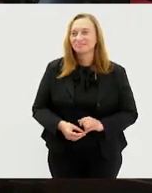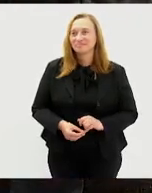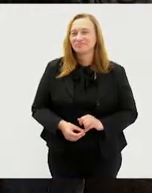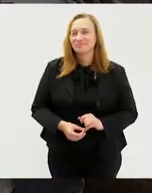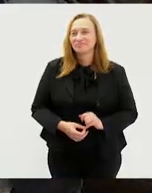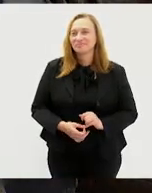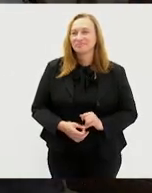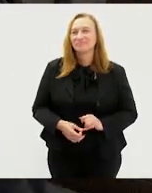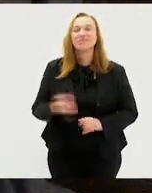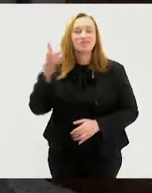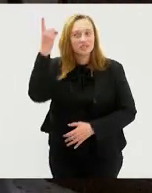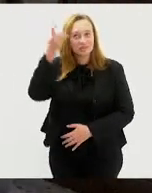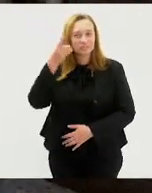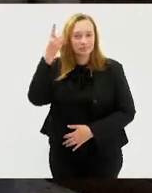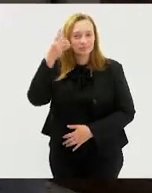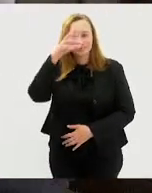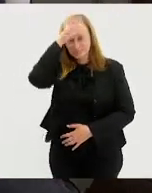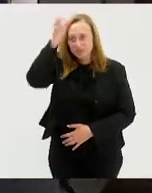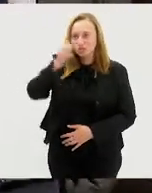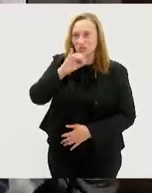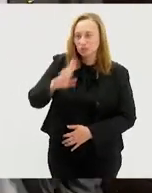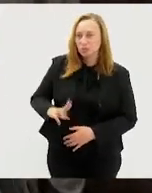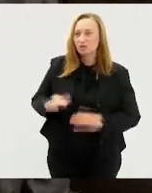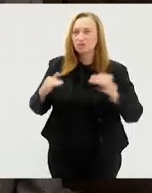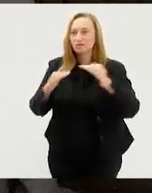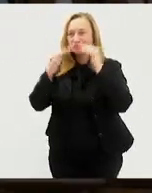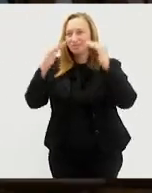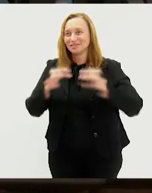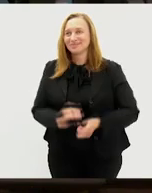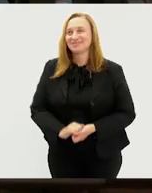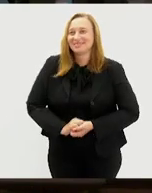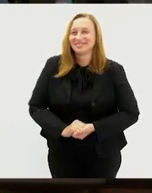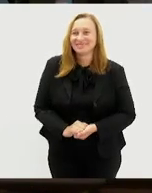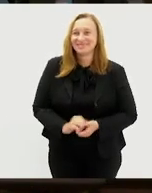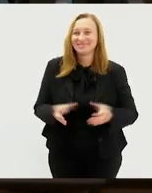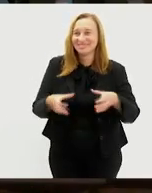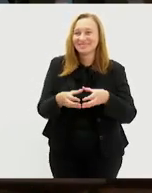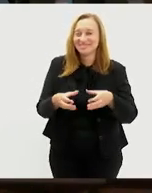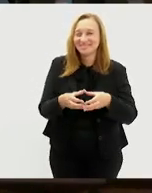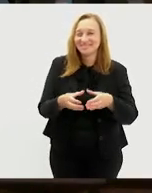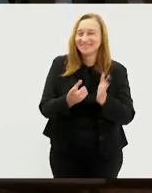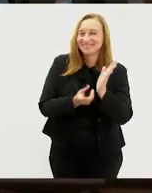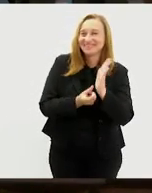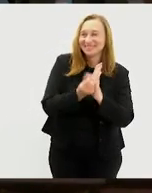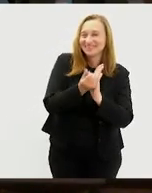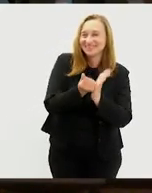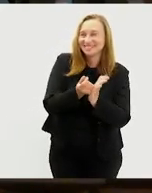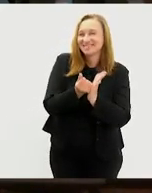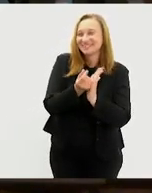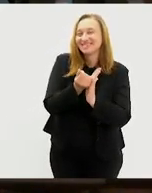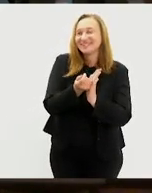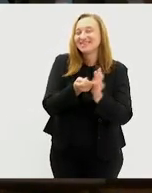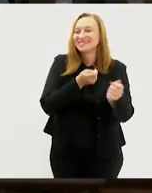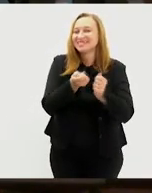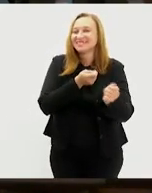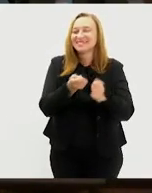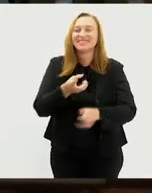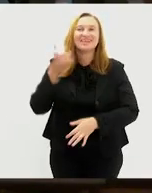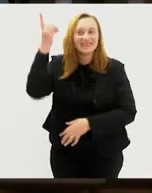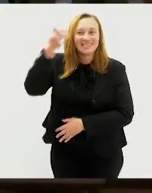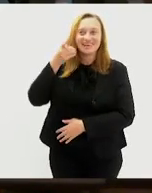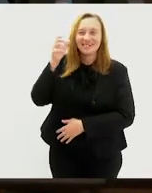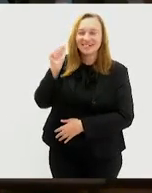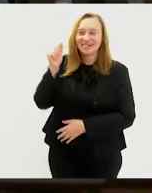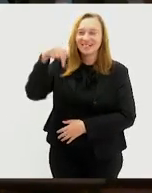deputada ti Ju parecer é favorável pela comissão de orçamento Finanças fiscalização financeira e controle Deputado André